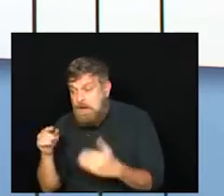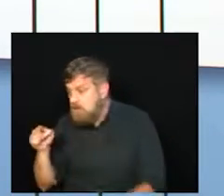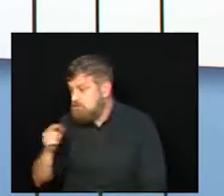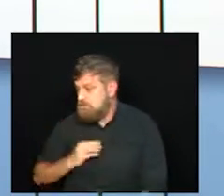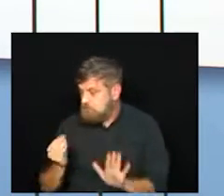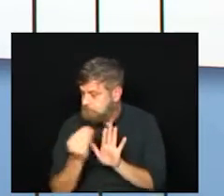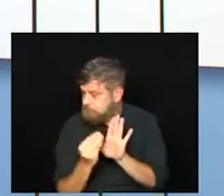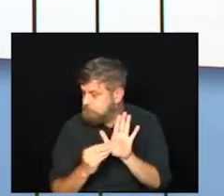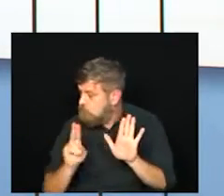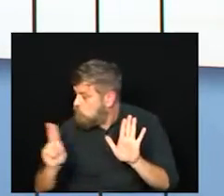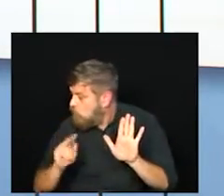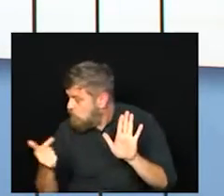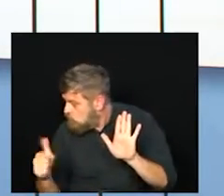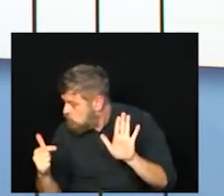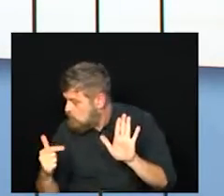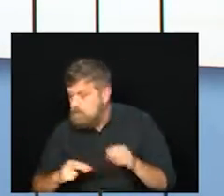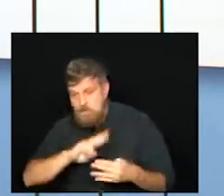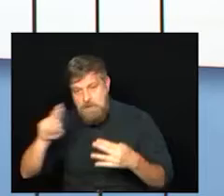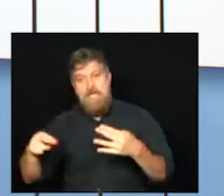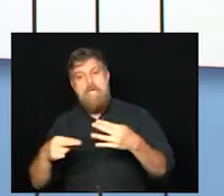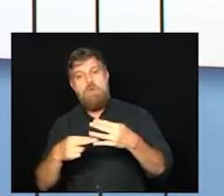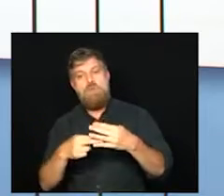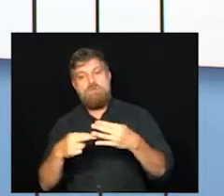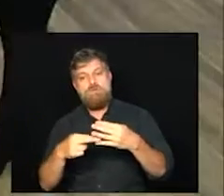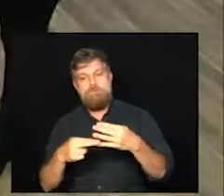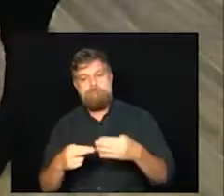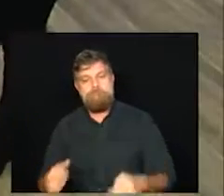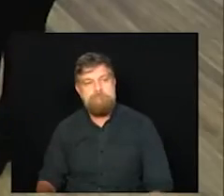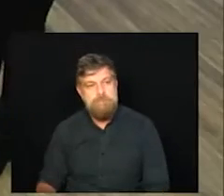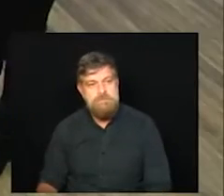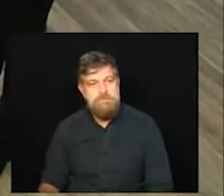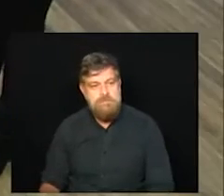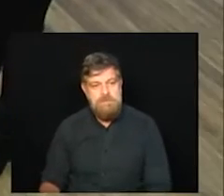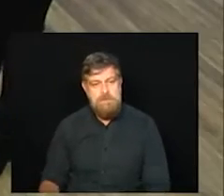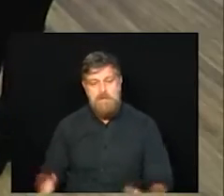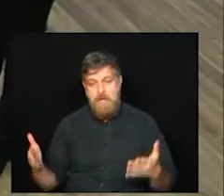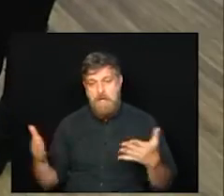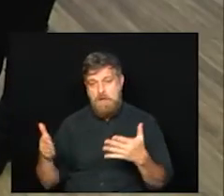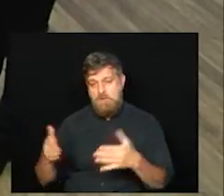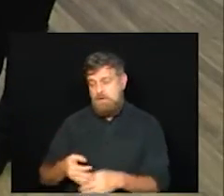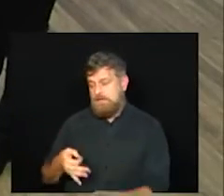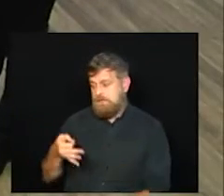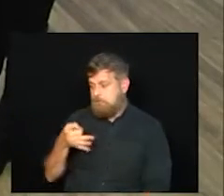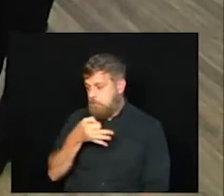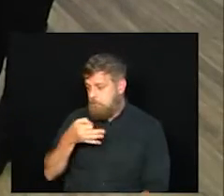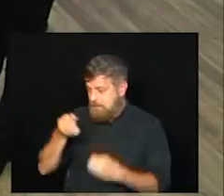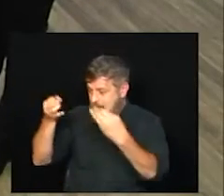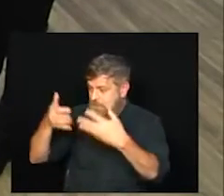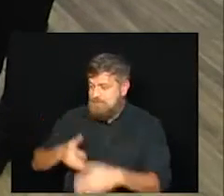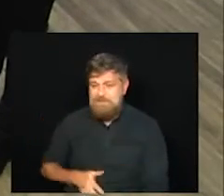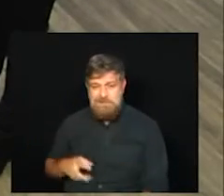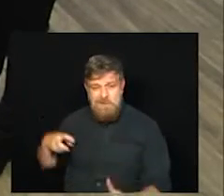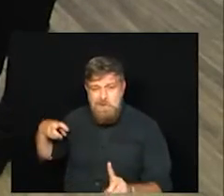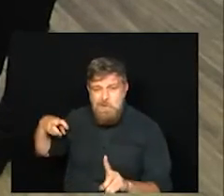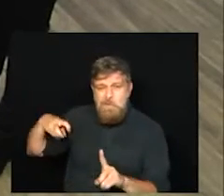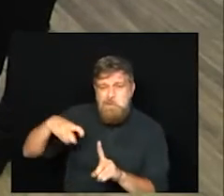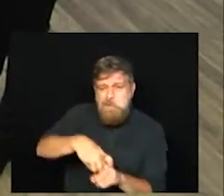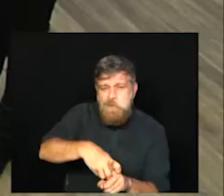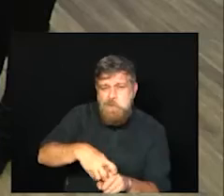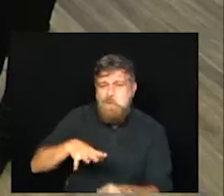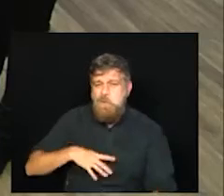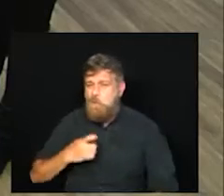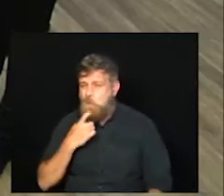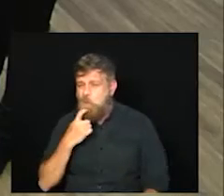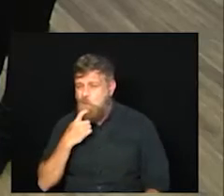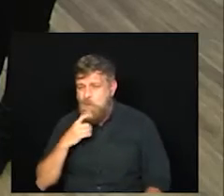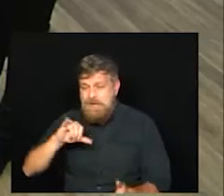está na lista, pode entrar com esse recurso. Mirna Abreu, vamos falar agora sobre um acidente que aconteceu hoje na cidade de Campinas,